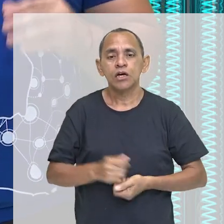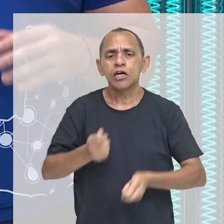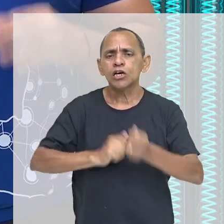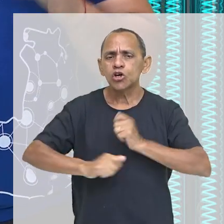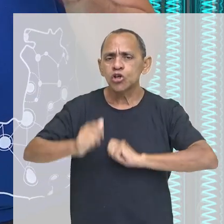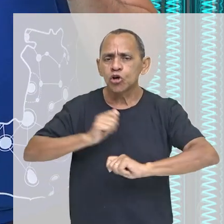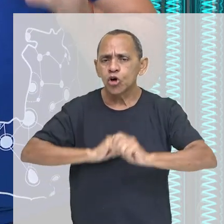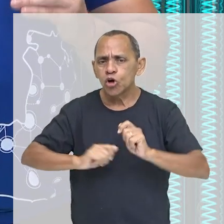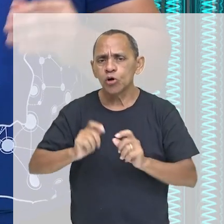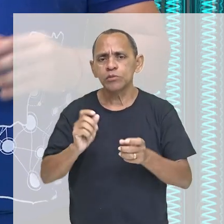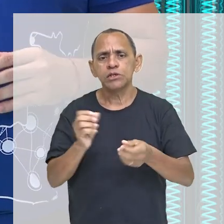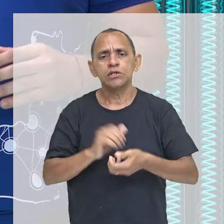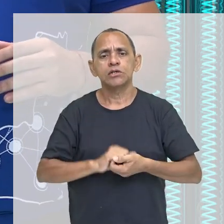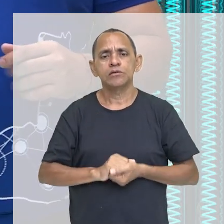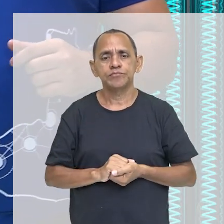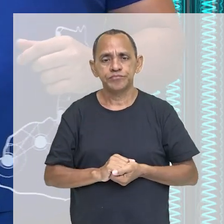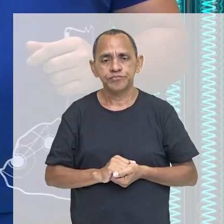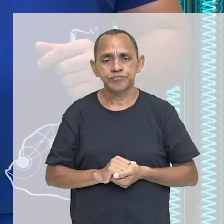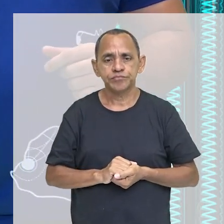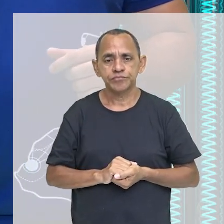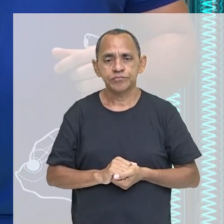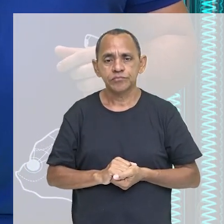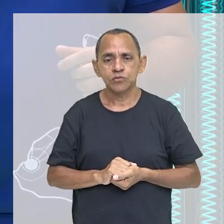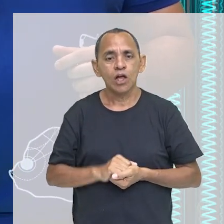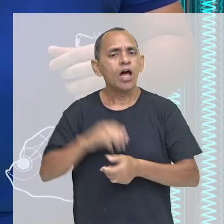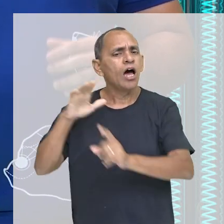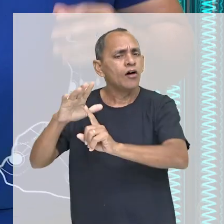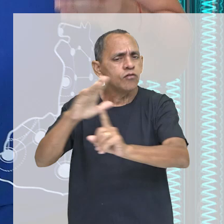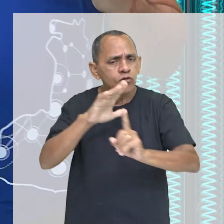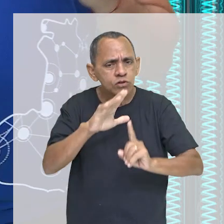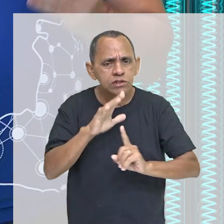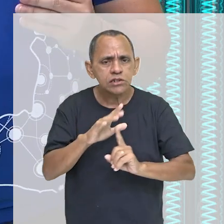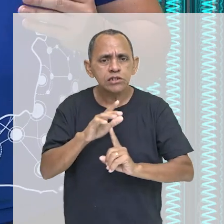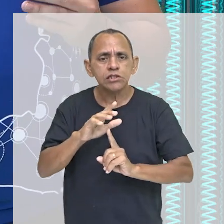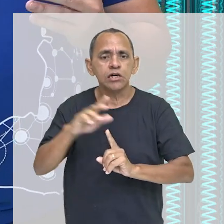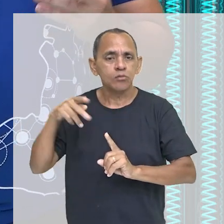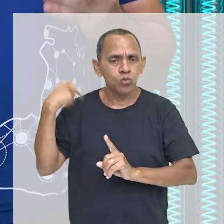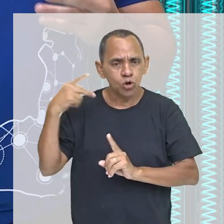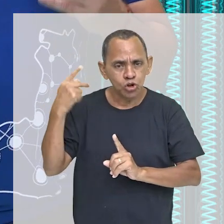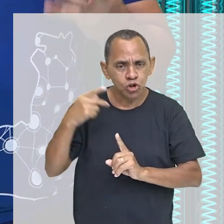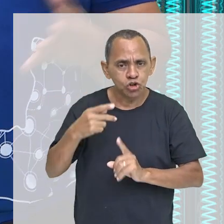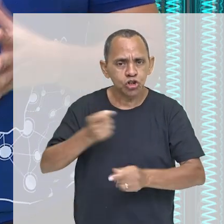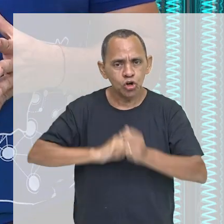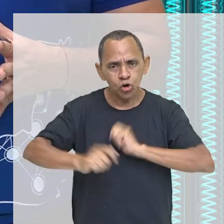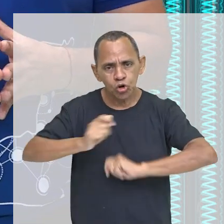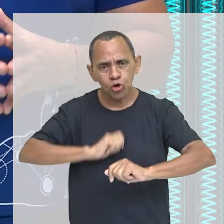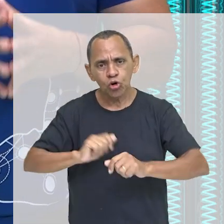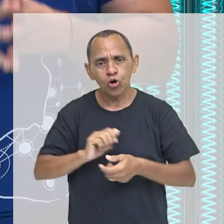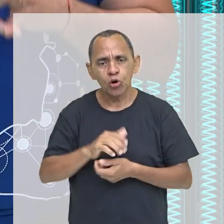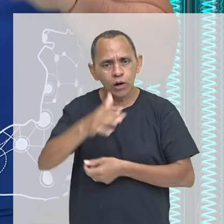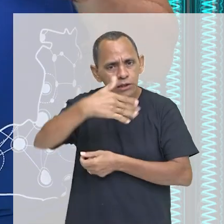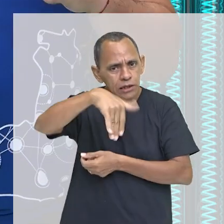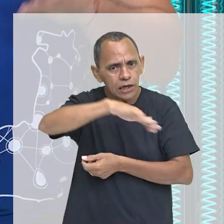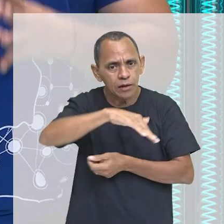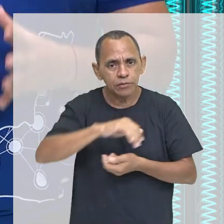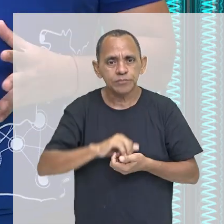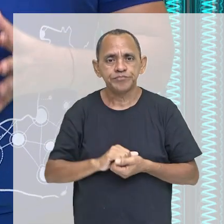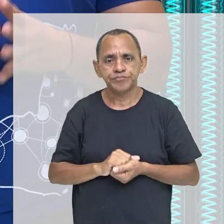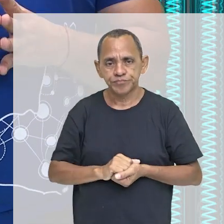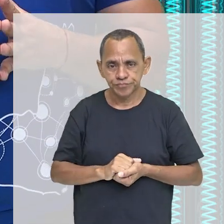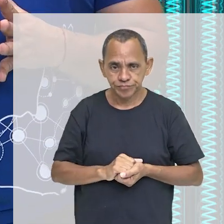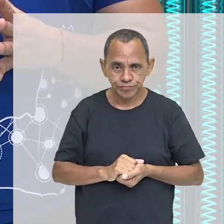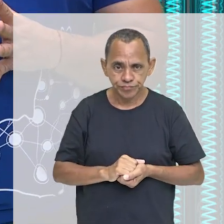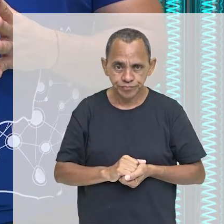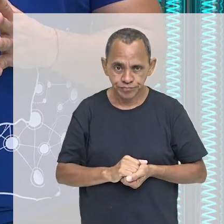and political influence, ou seja, a influência política e econômica. Dominance